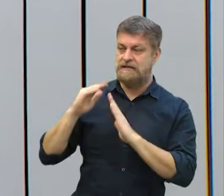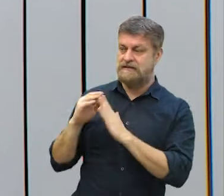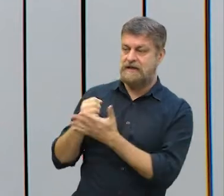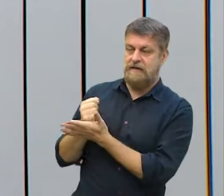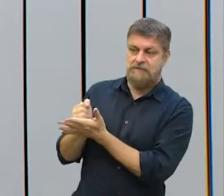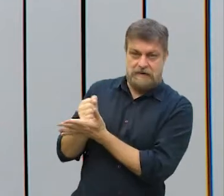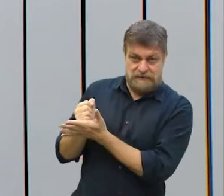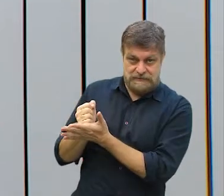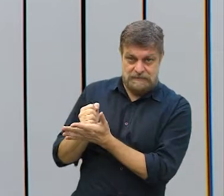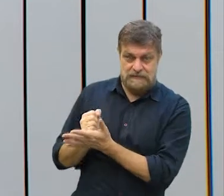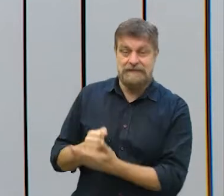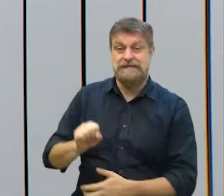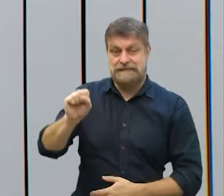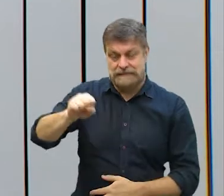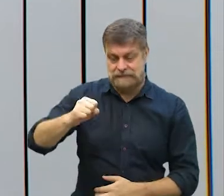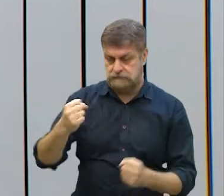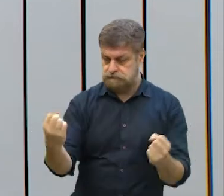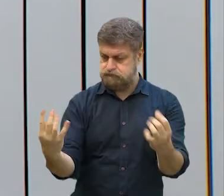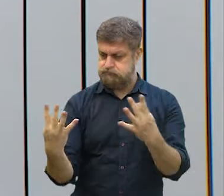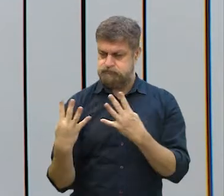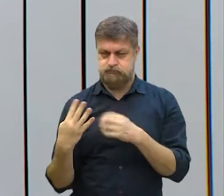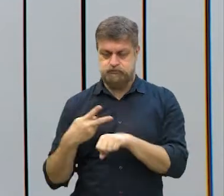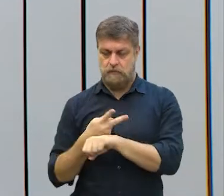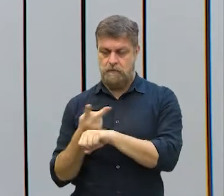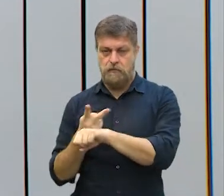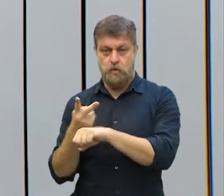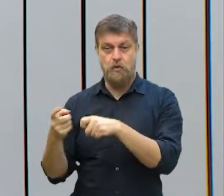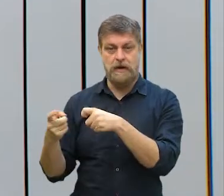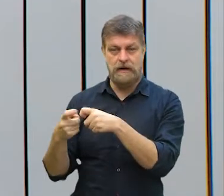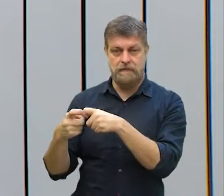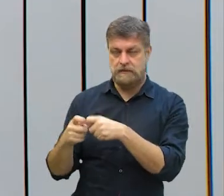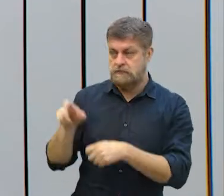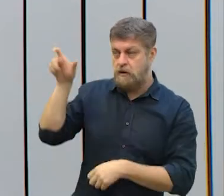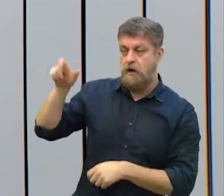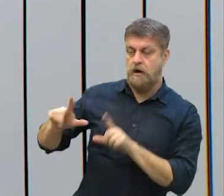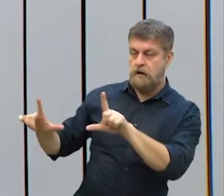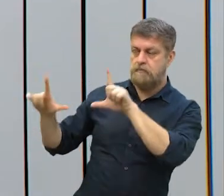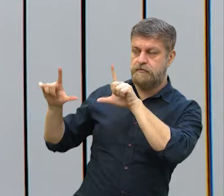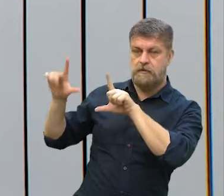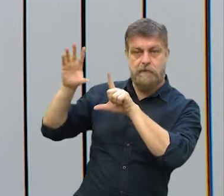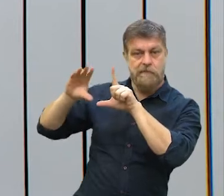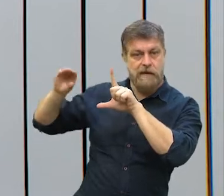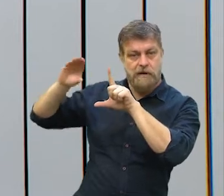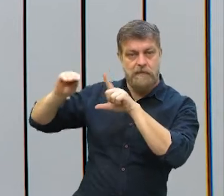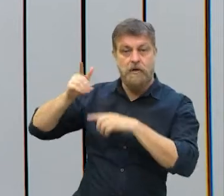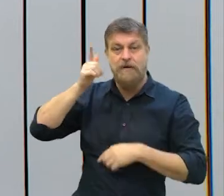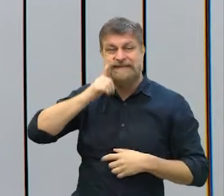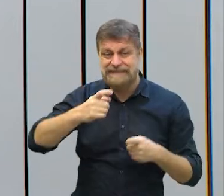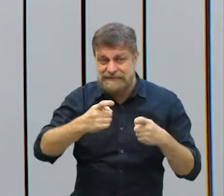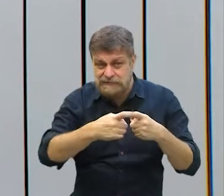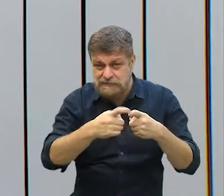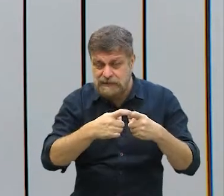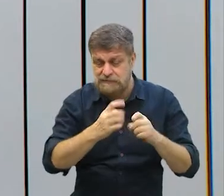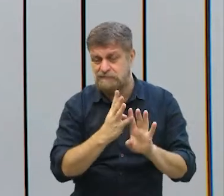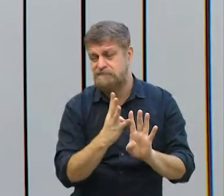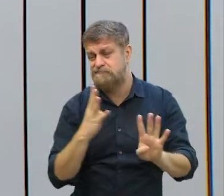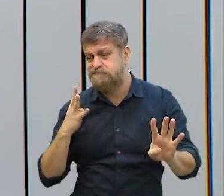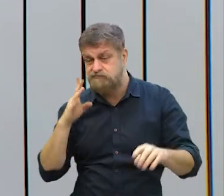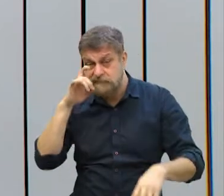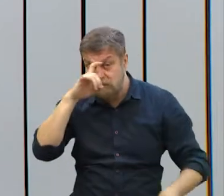farmácia. E é muita gente em cima e vai atrás de médico. Das vezes o doutor está aqui, o doutor sabe que das vezes para conseguir um médico